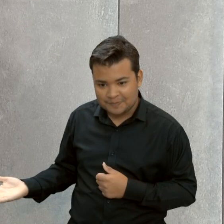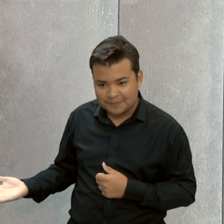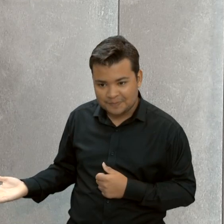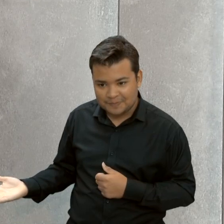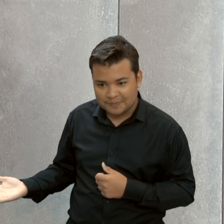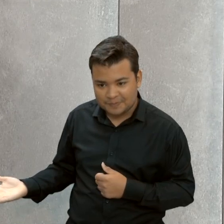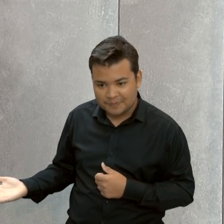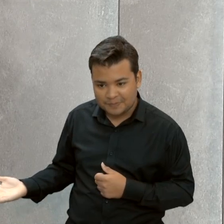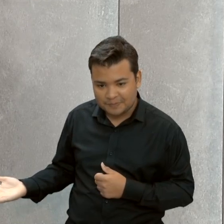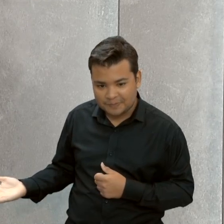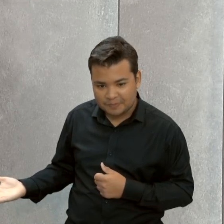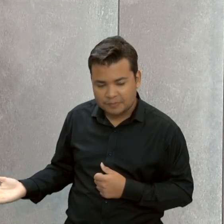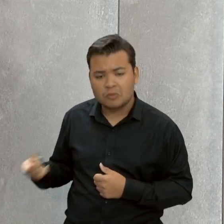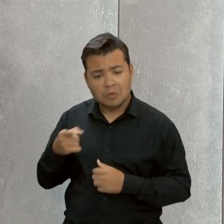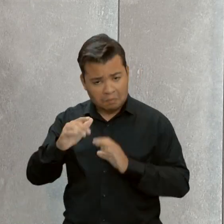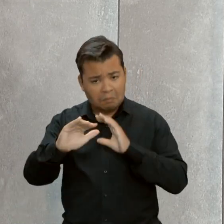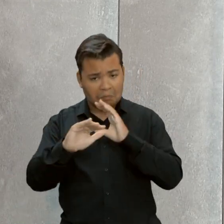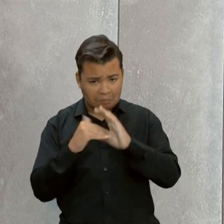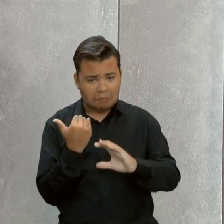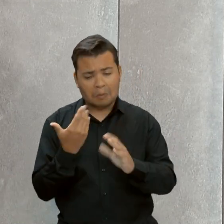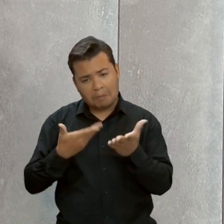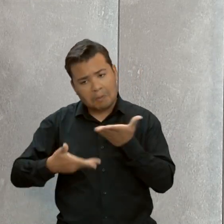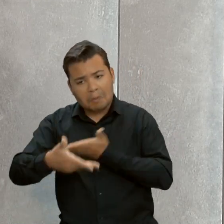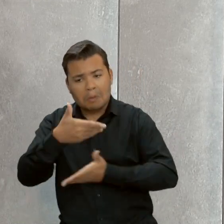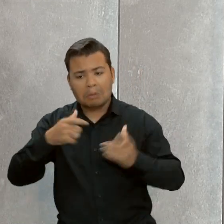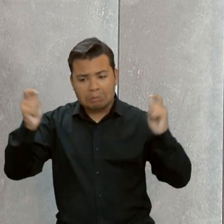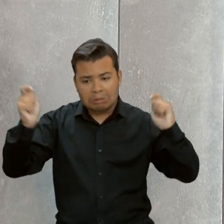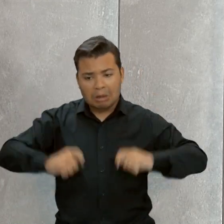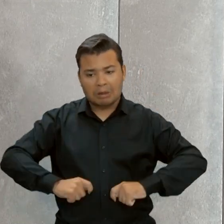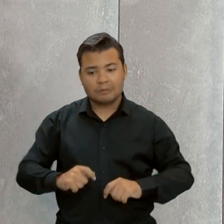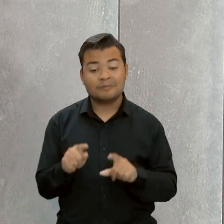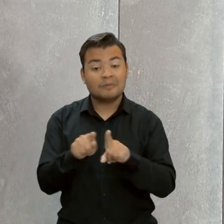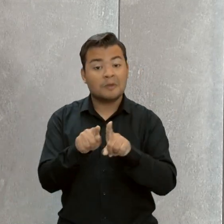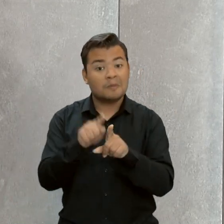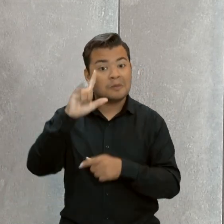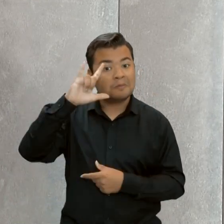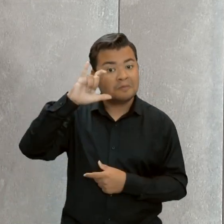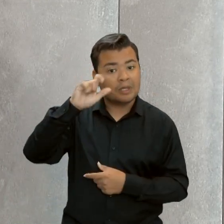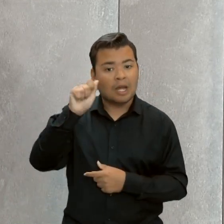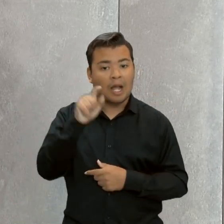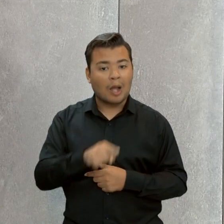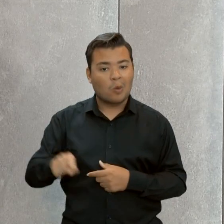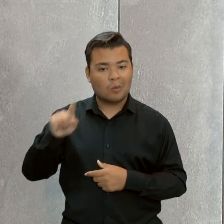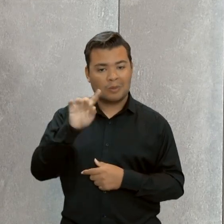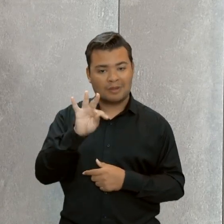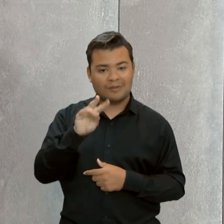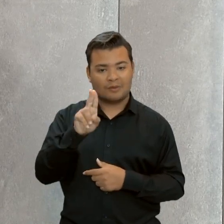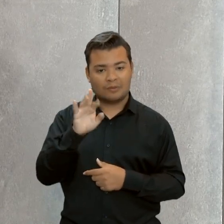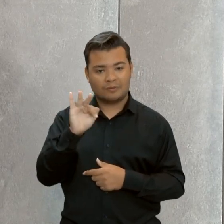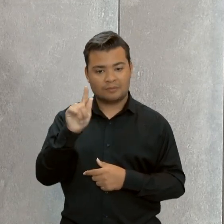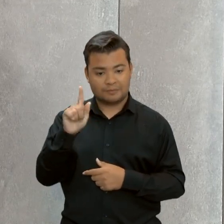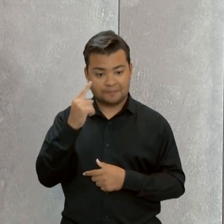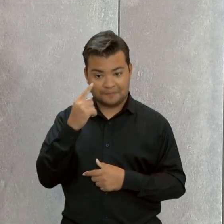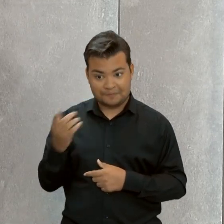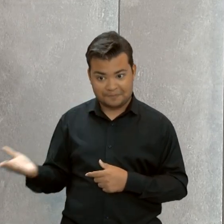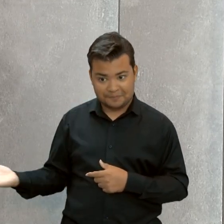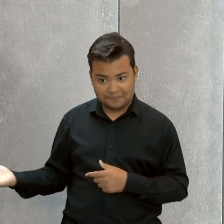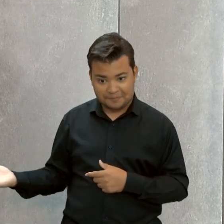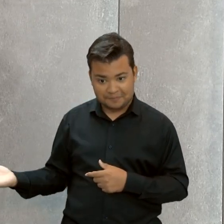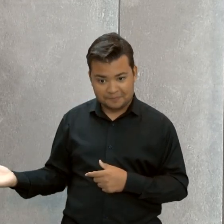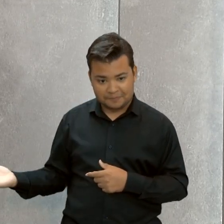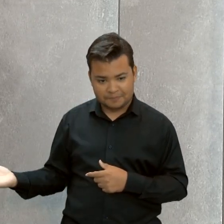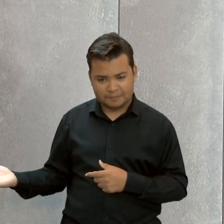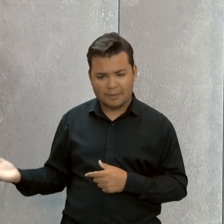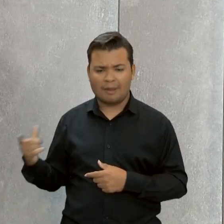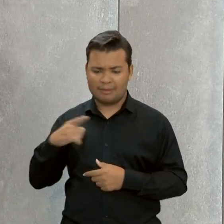62991811406. Mande aqui sua mensagem e participe com a gente. Vai lá no nosso Instagram também, @TVUFG, e fique por dentro de